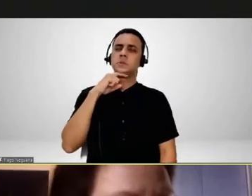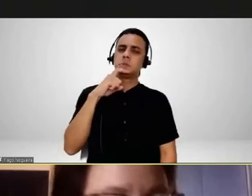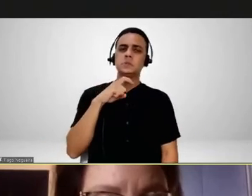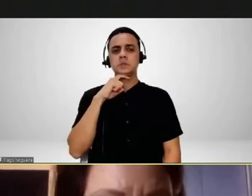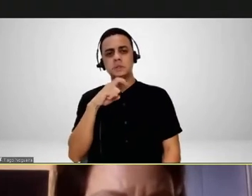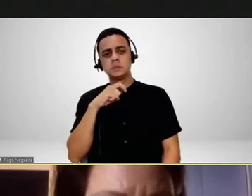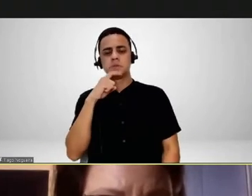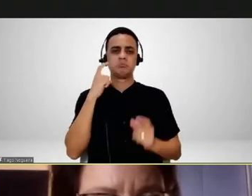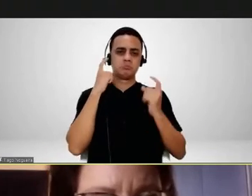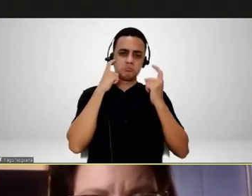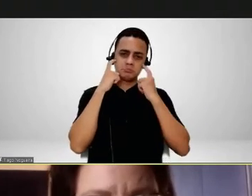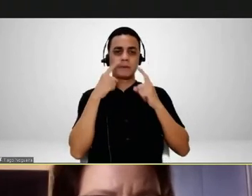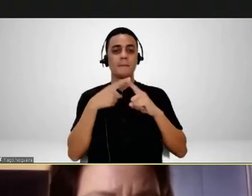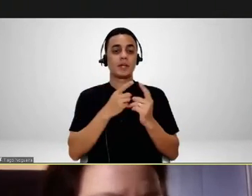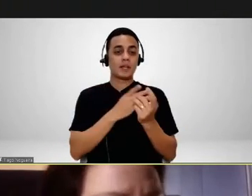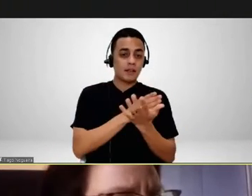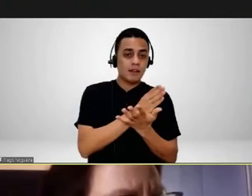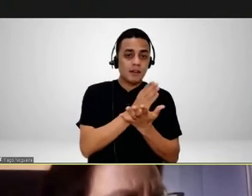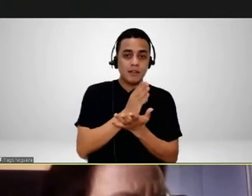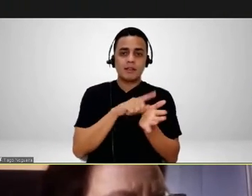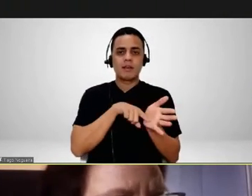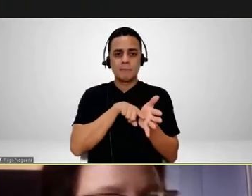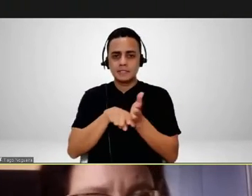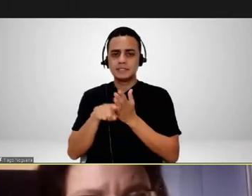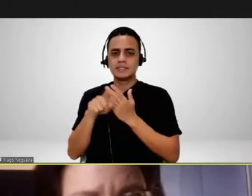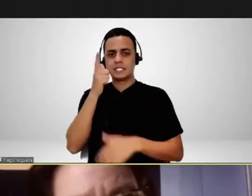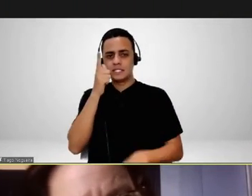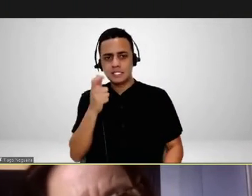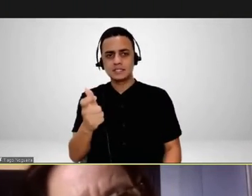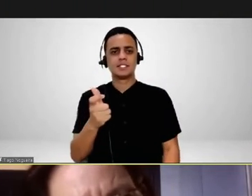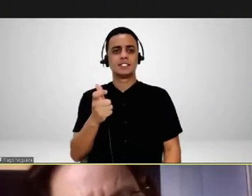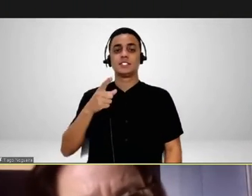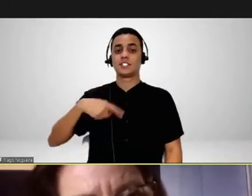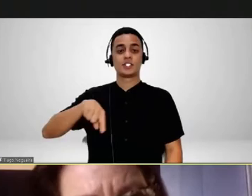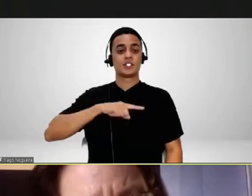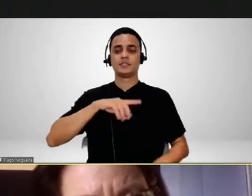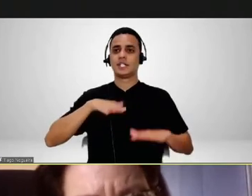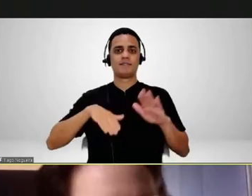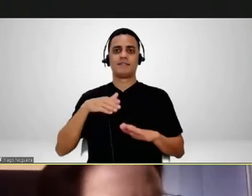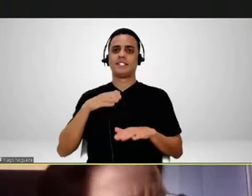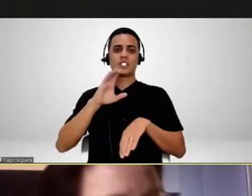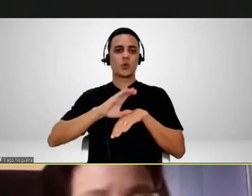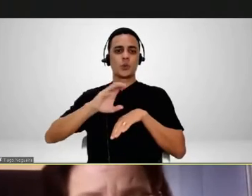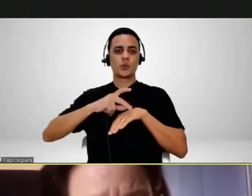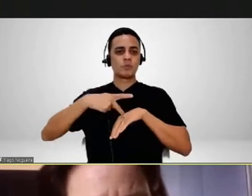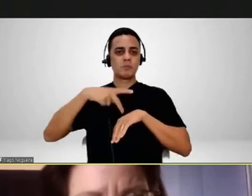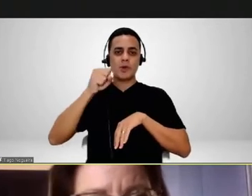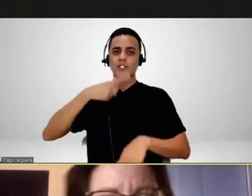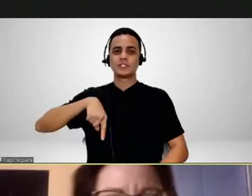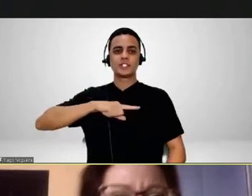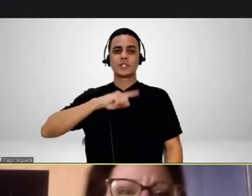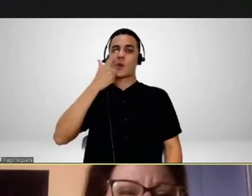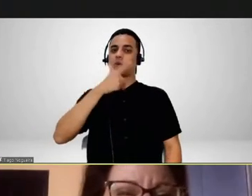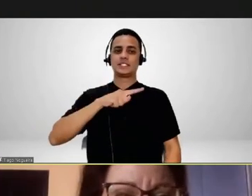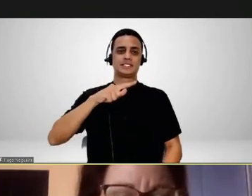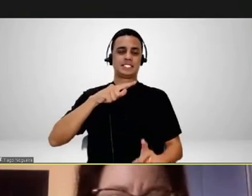porque são linhas de pesquisa muito interessantes e que, às vezes, a gente não consegue focalizar tudo nos cursos de pós-graduação que a gente tem,